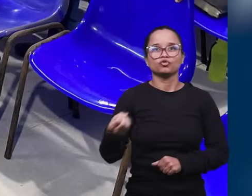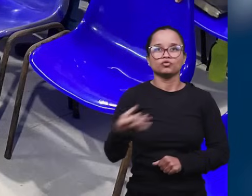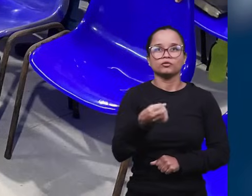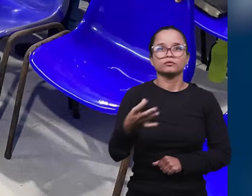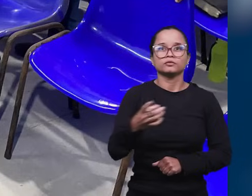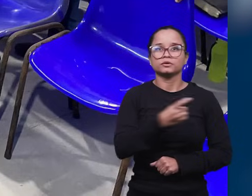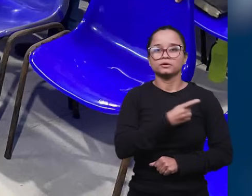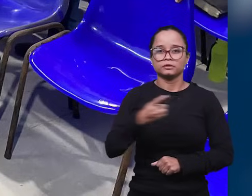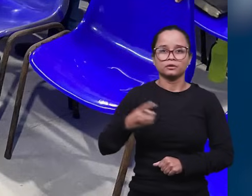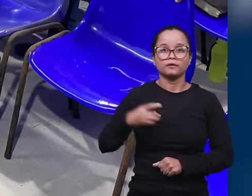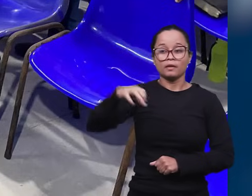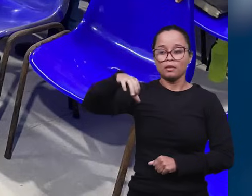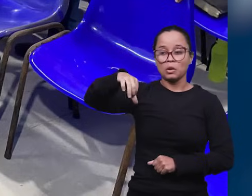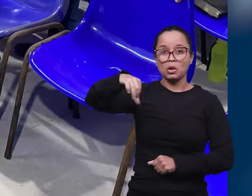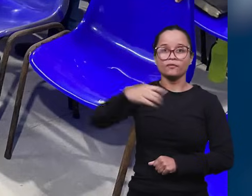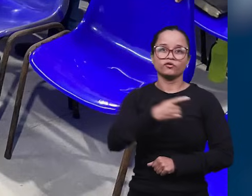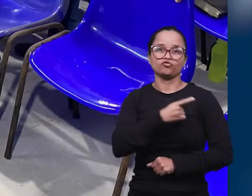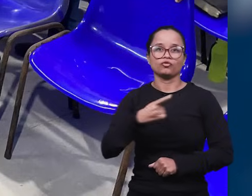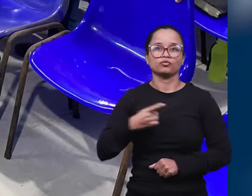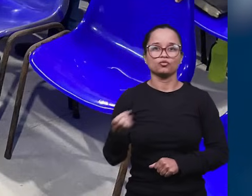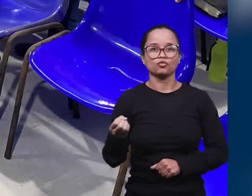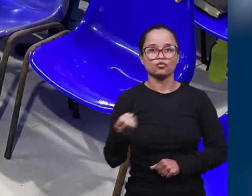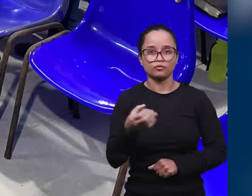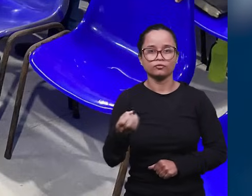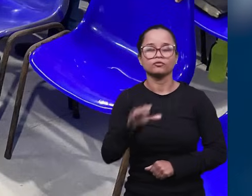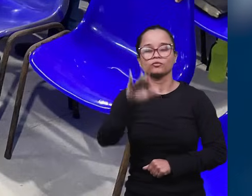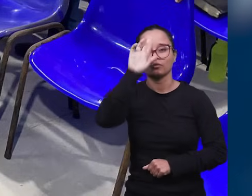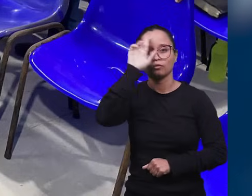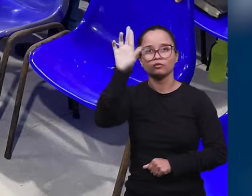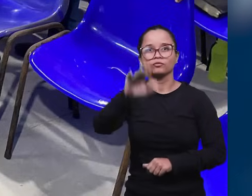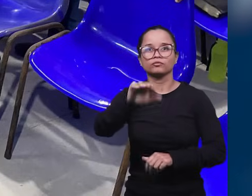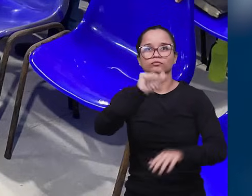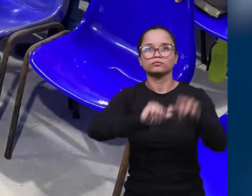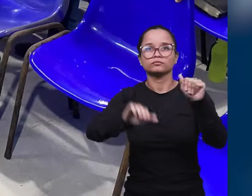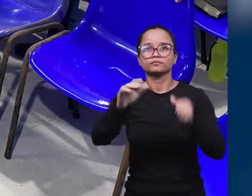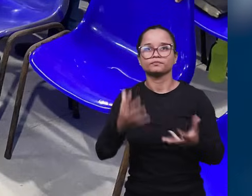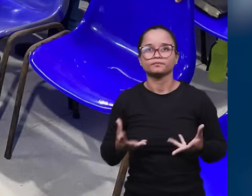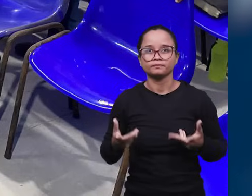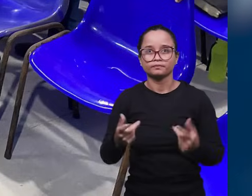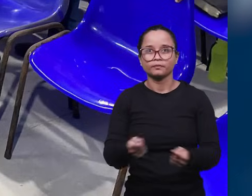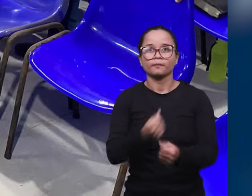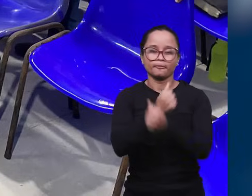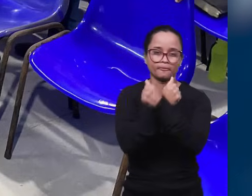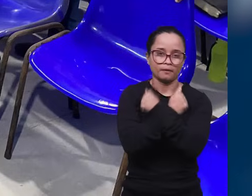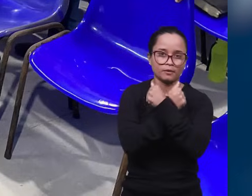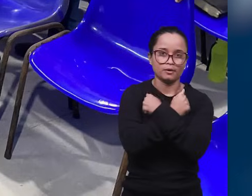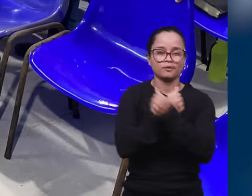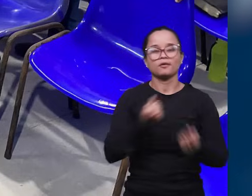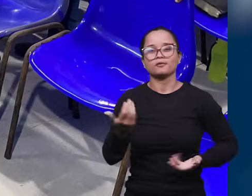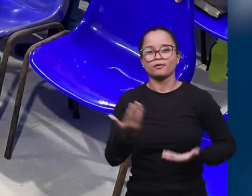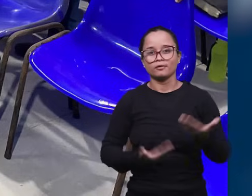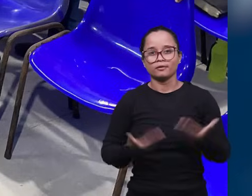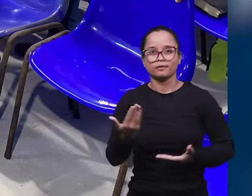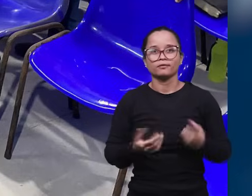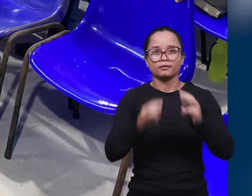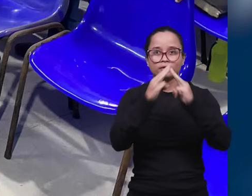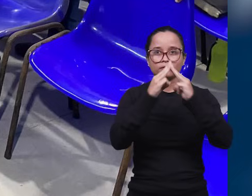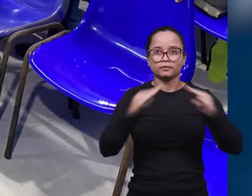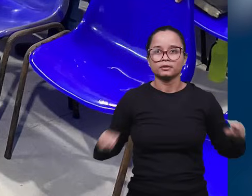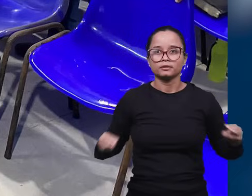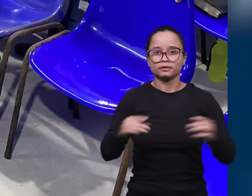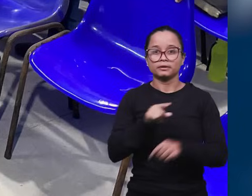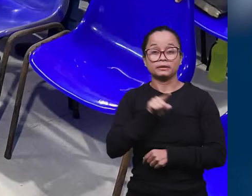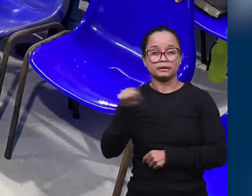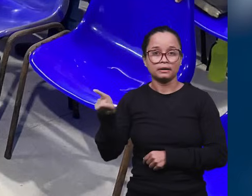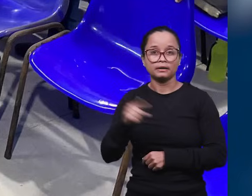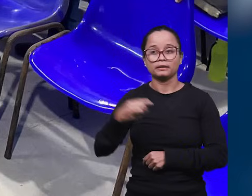novos diáconos, viu? Foram nove, nove diáconos que o Senhor chamou para esta obra maravilhosa. Um abraço aos queridos irmãos aí no